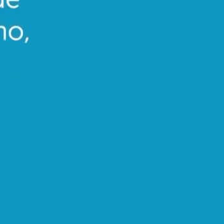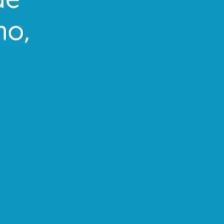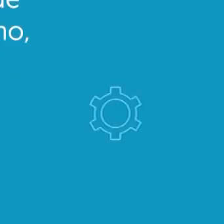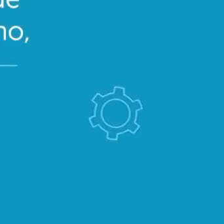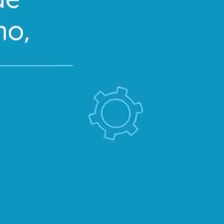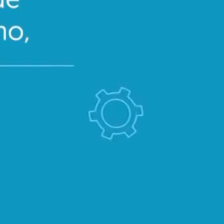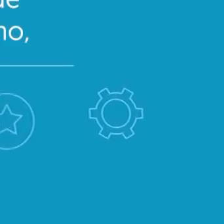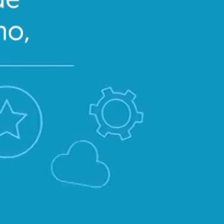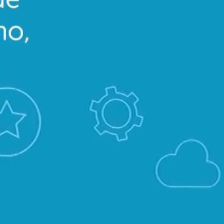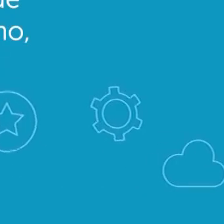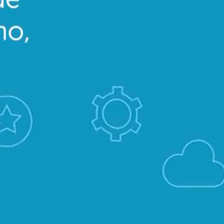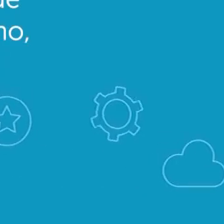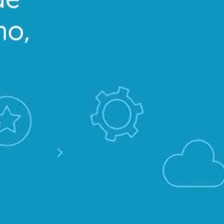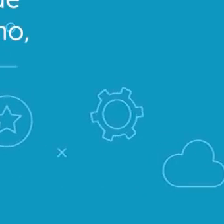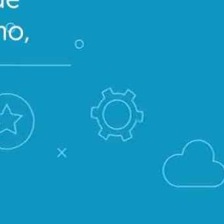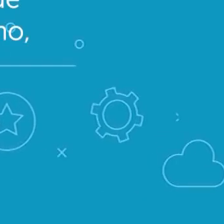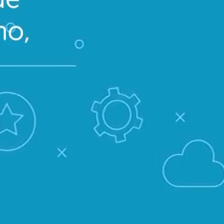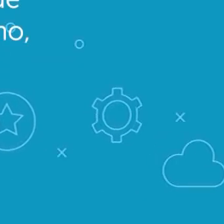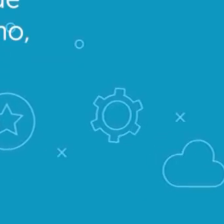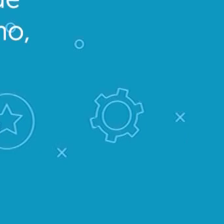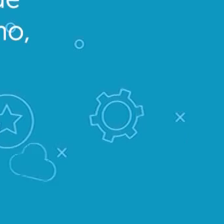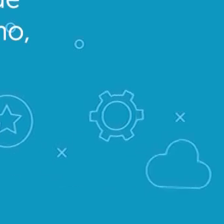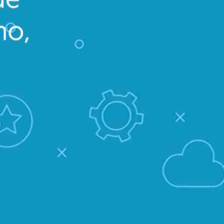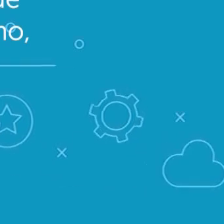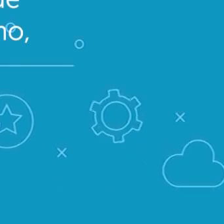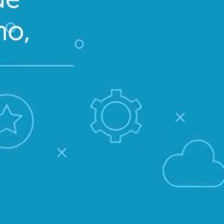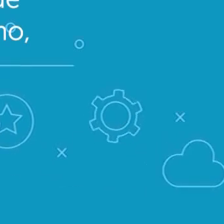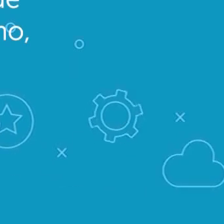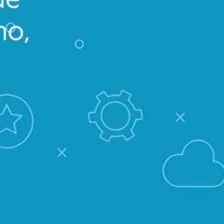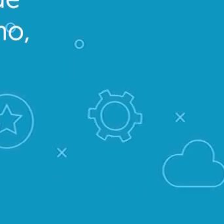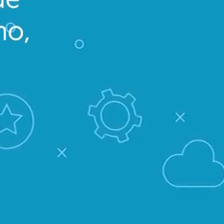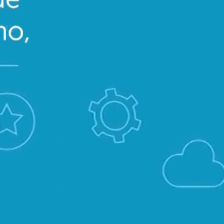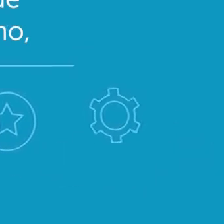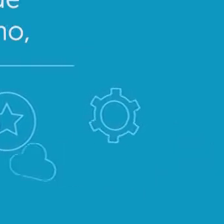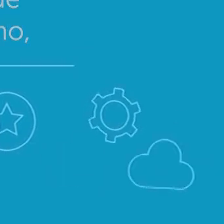essas informações que são muito importantes. Então, vamos usar o multiplicador ou vamos usar um esquema